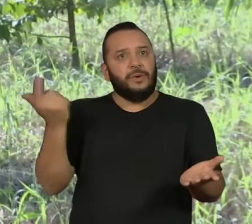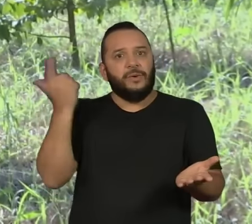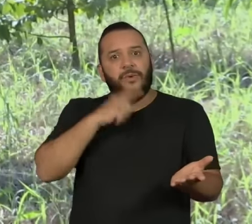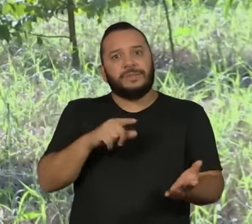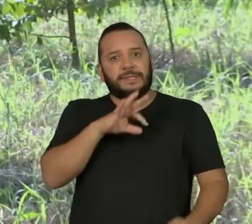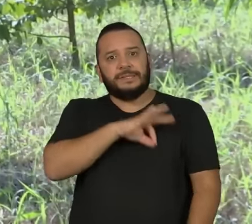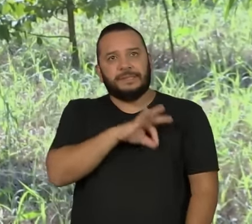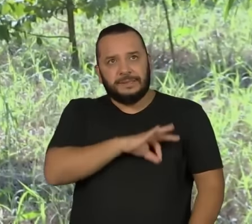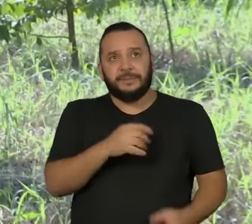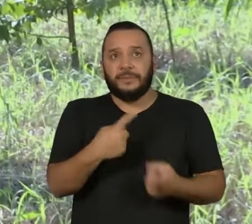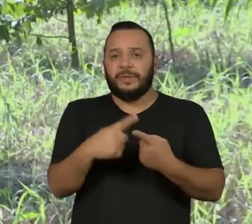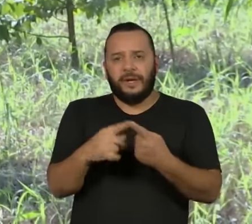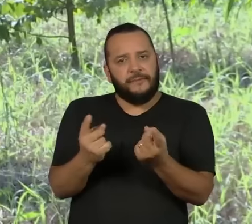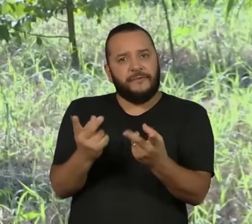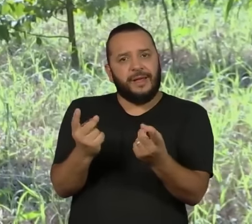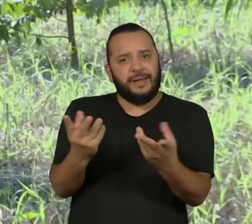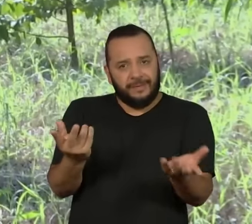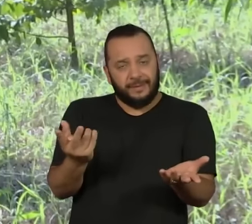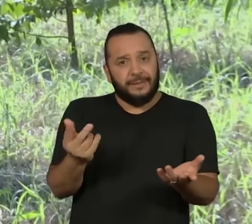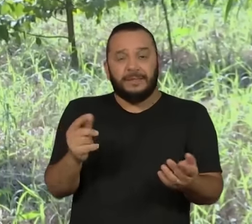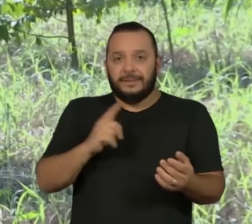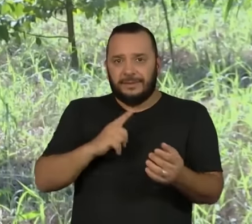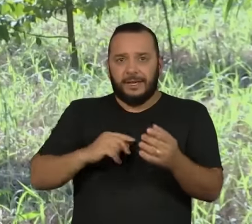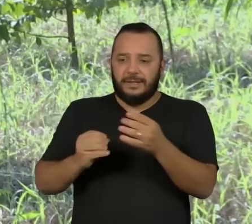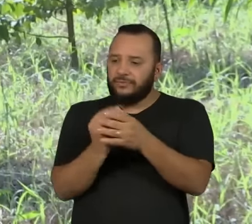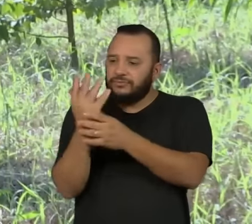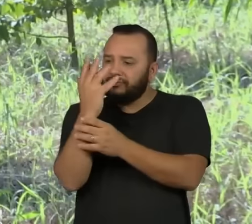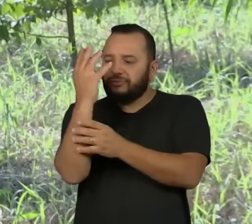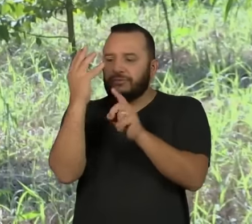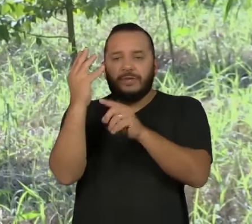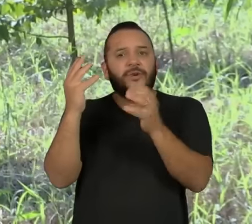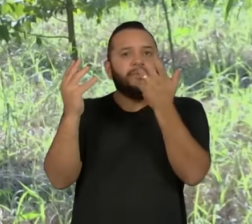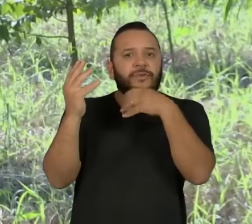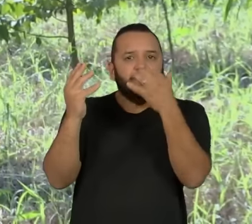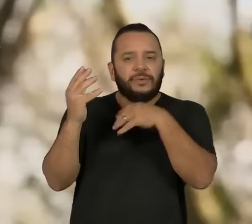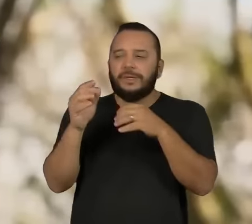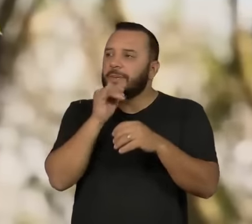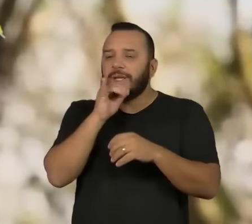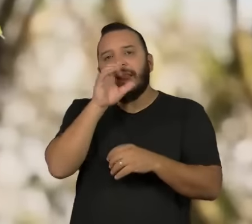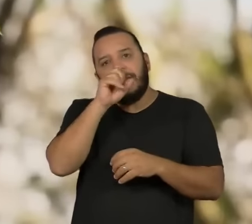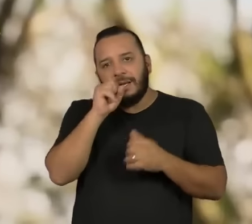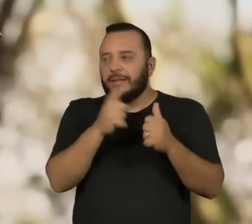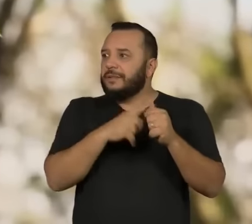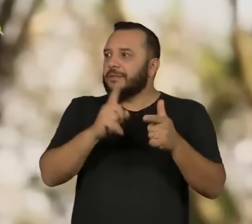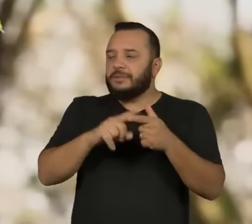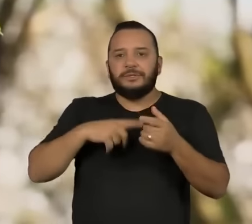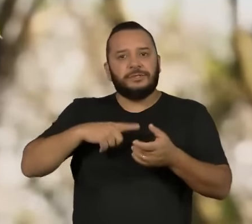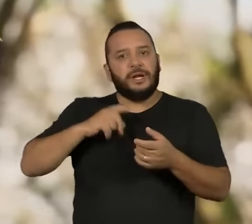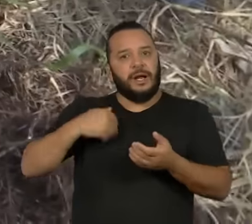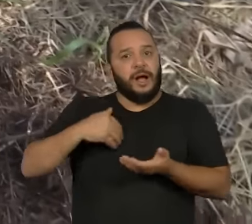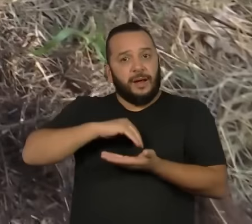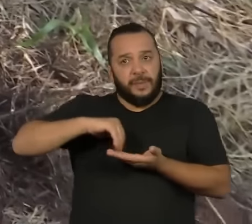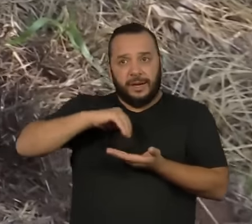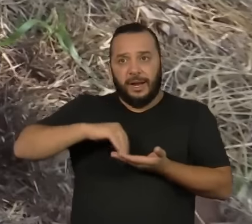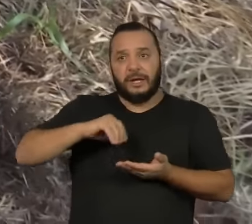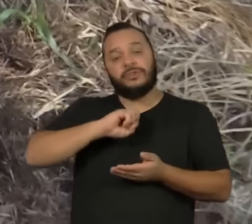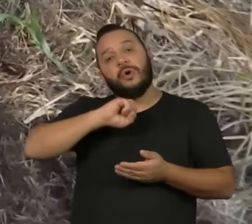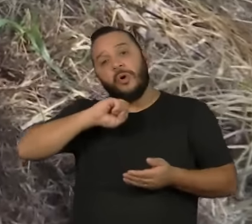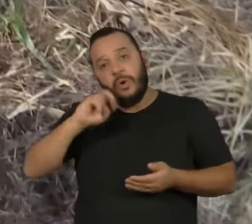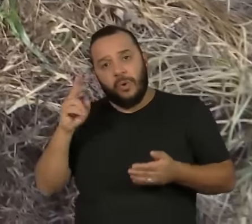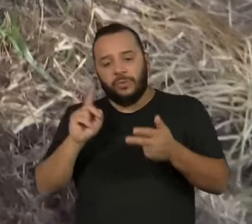o ganho, a venda. Isso podem ser frutíferas exóticas, abacate, laranja, mas também pode ser a erva mate, que é uma nativa.